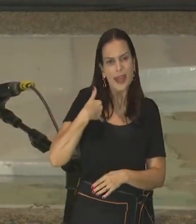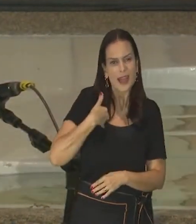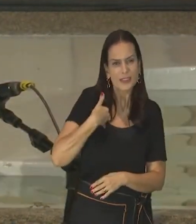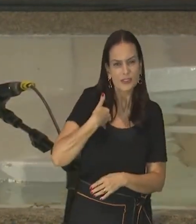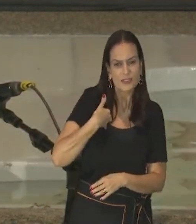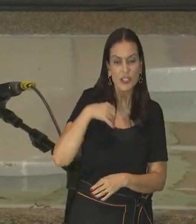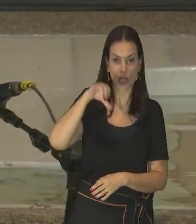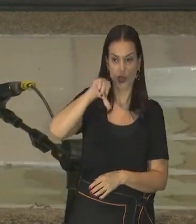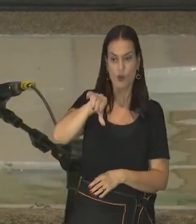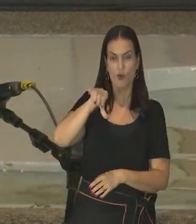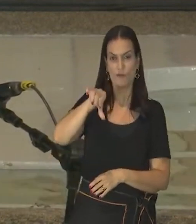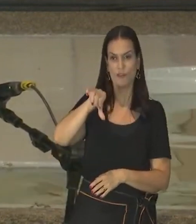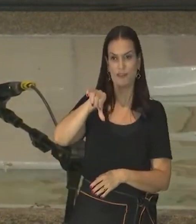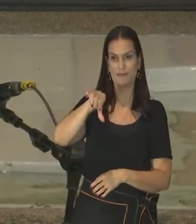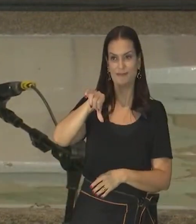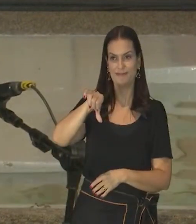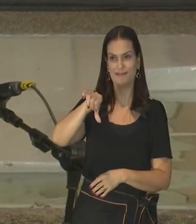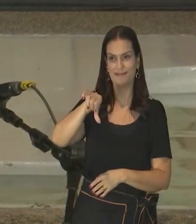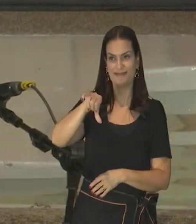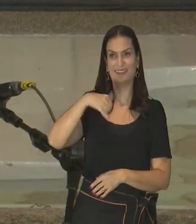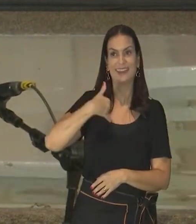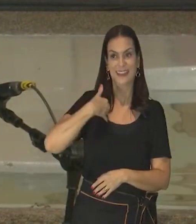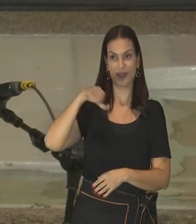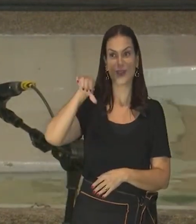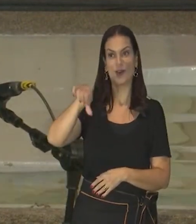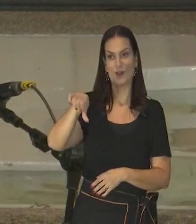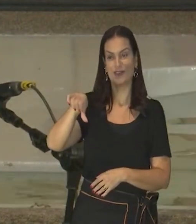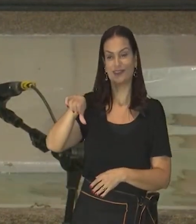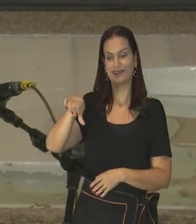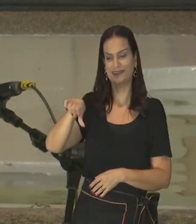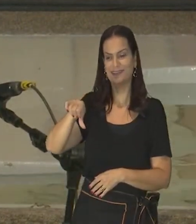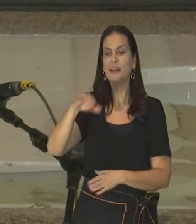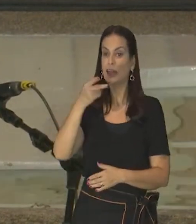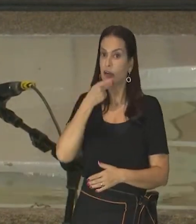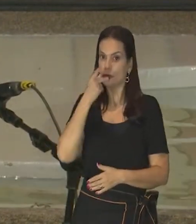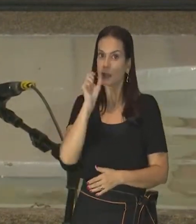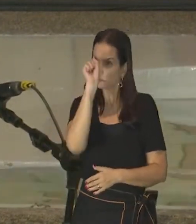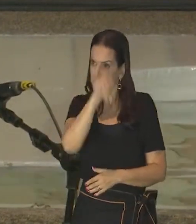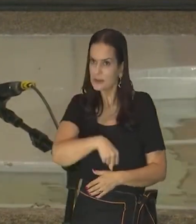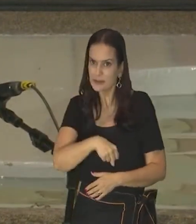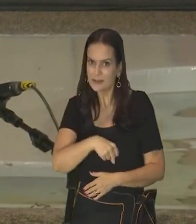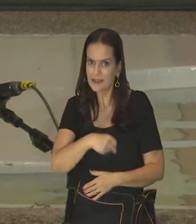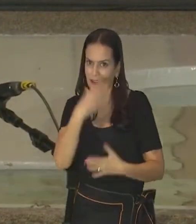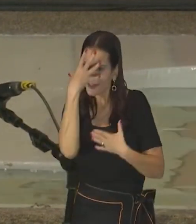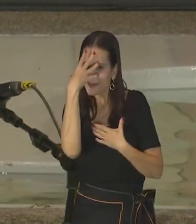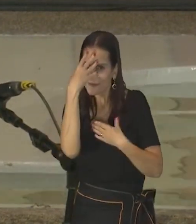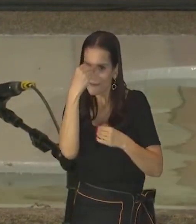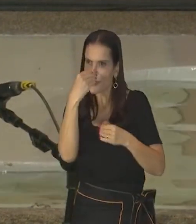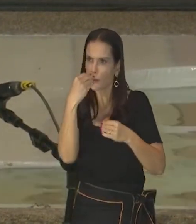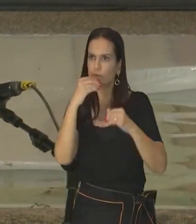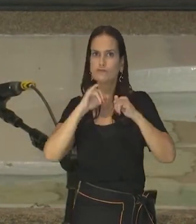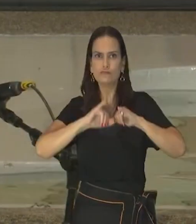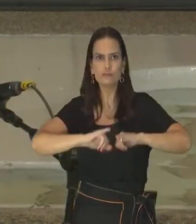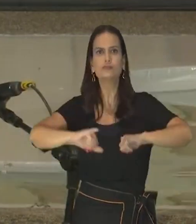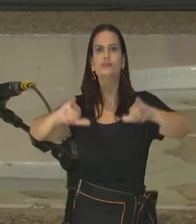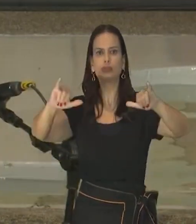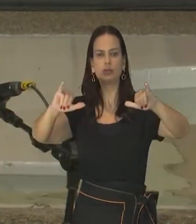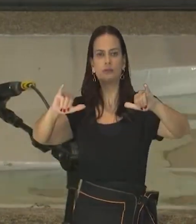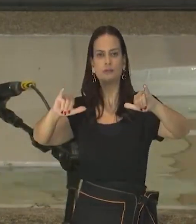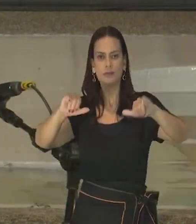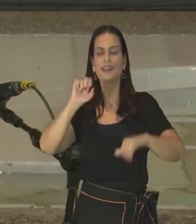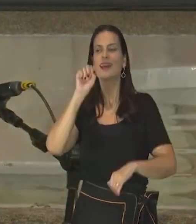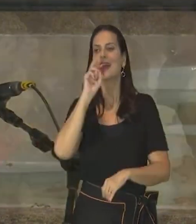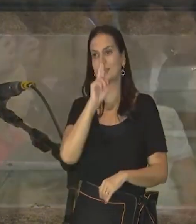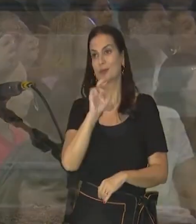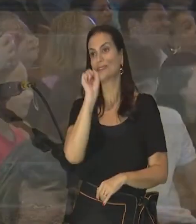tem, Ângela? 9 anos. 9 anos. Você confirma, Ângela, a sua pública profissão de fé?